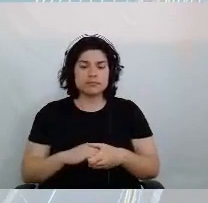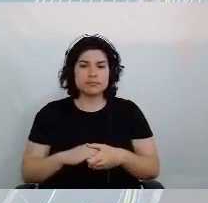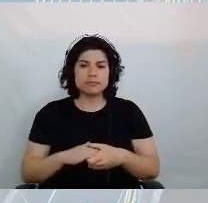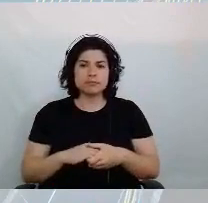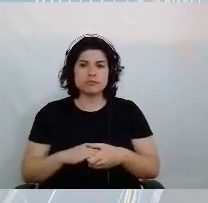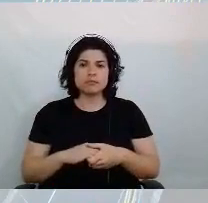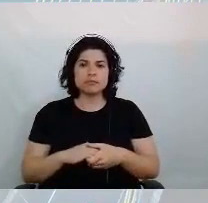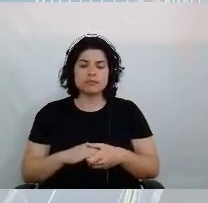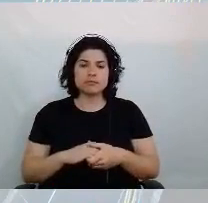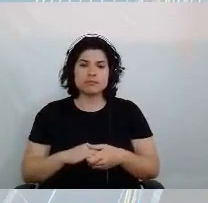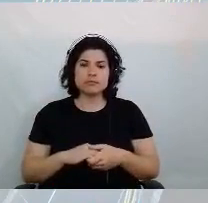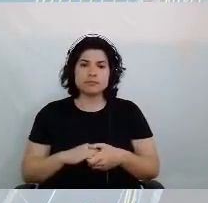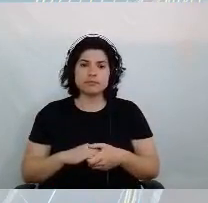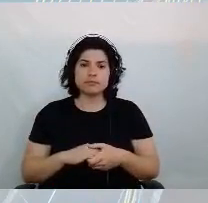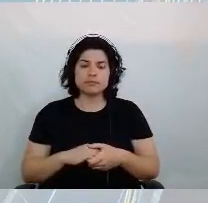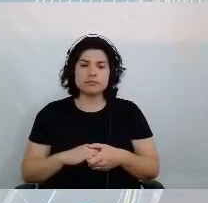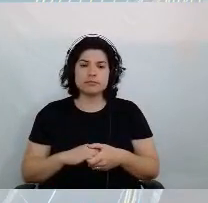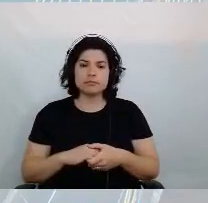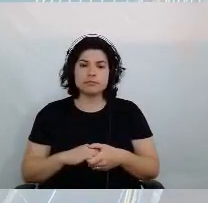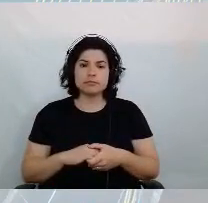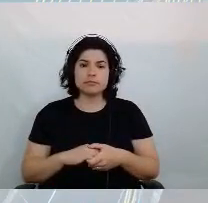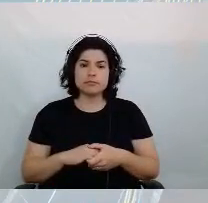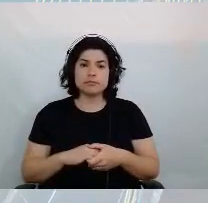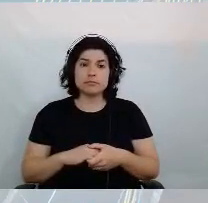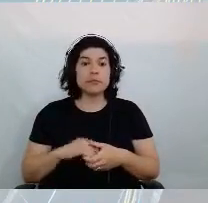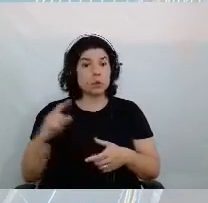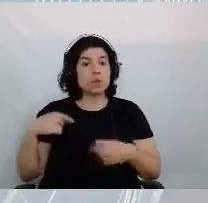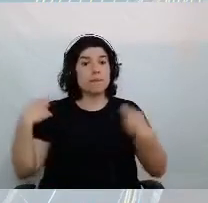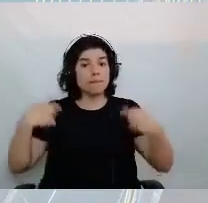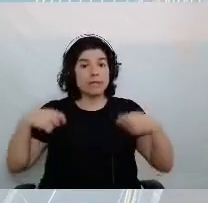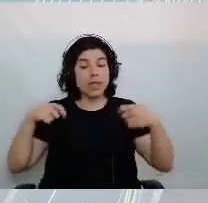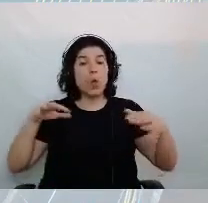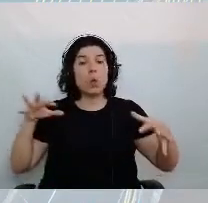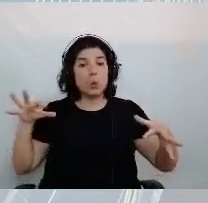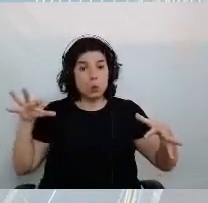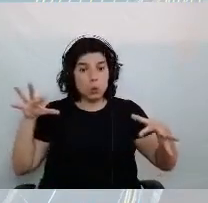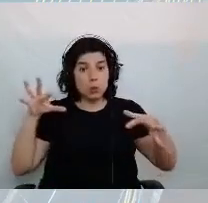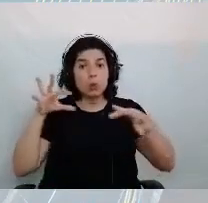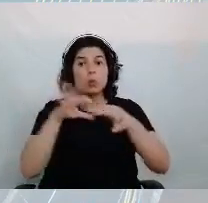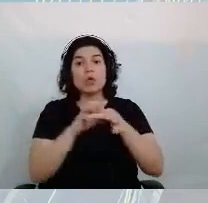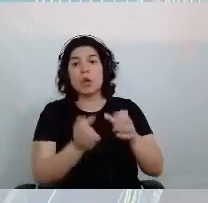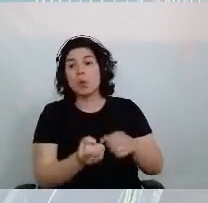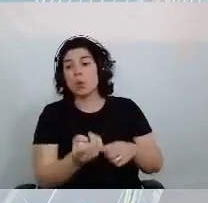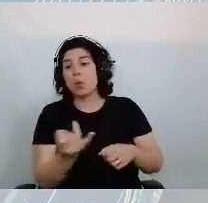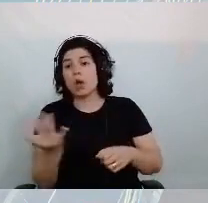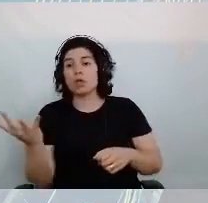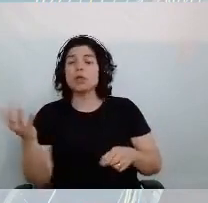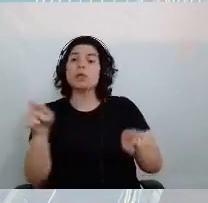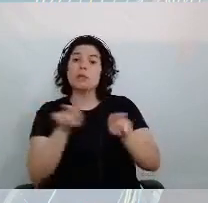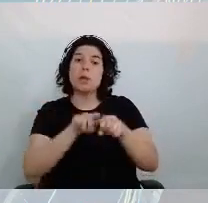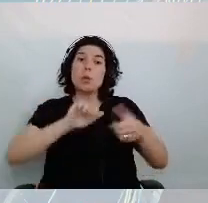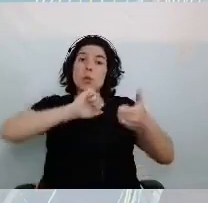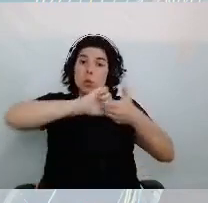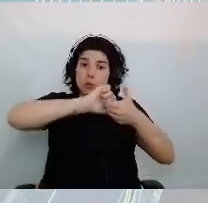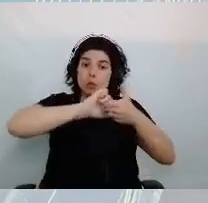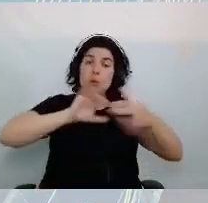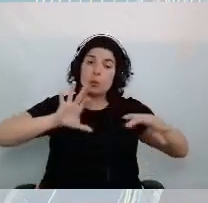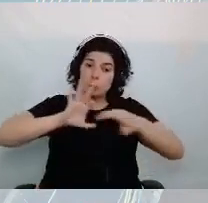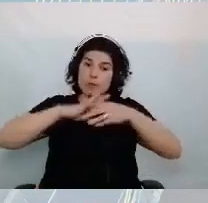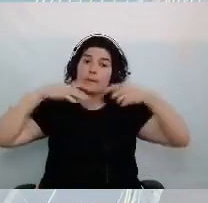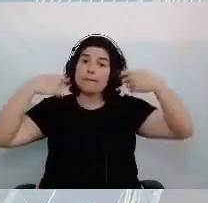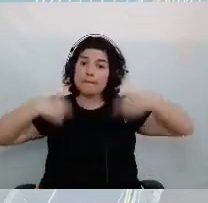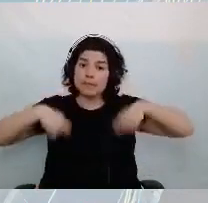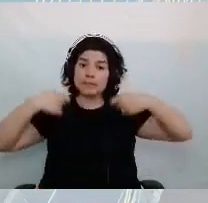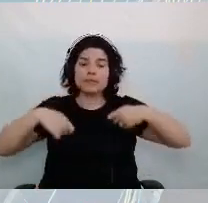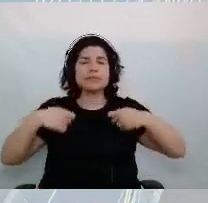Porque a gente precisa unir ali, né, a parte quantitativa e a qualitativa. Quando a gente fala de métricas, a gente não